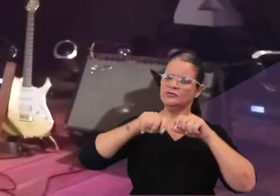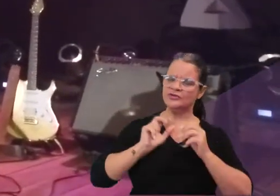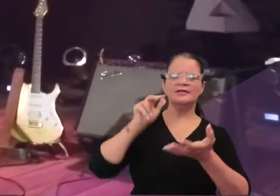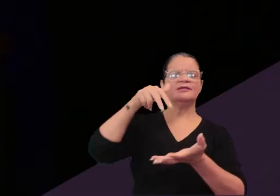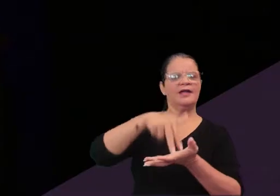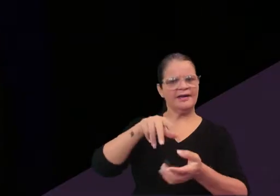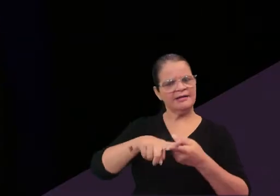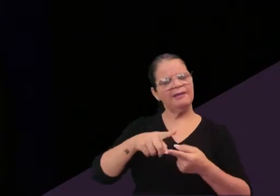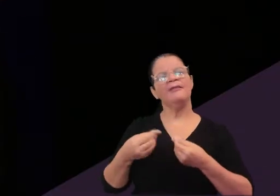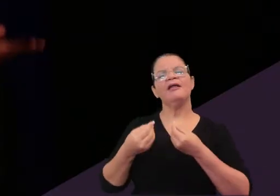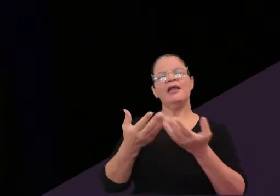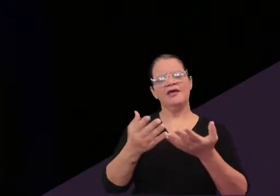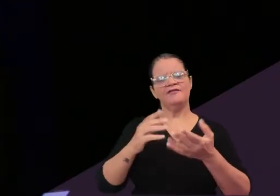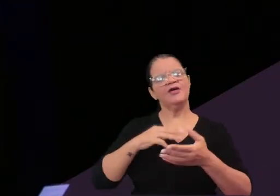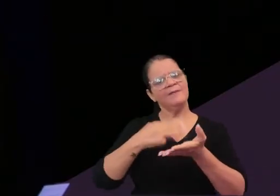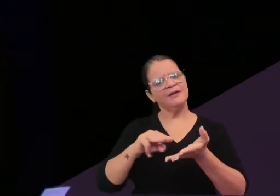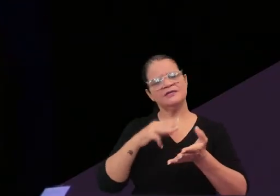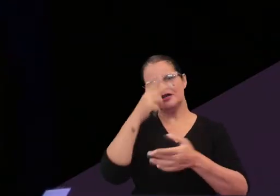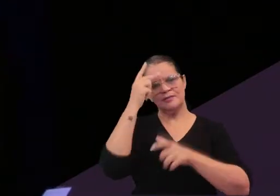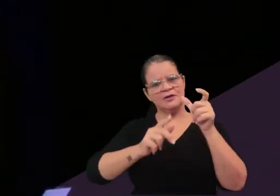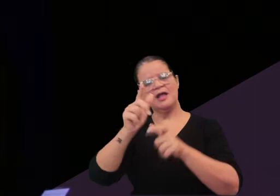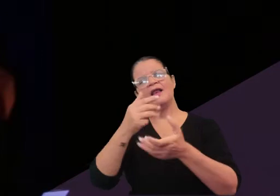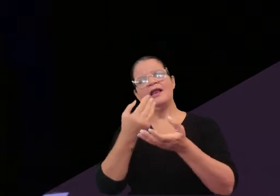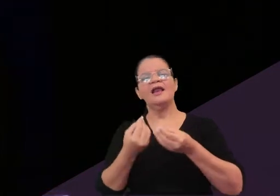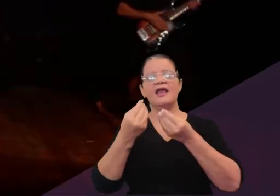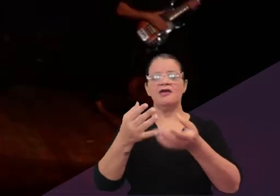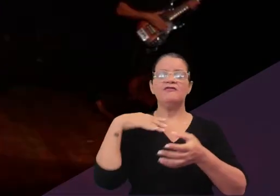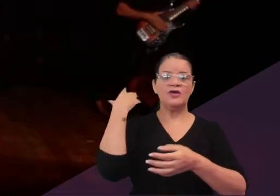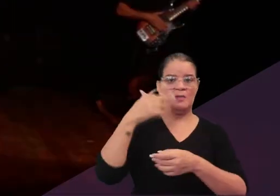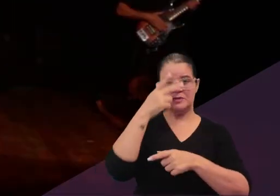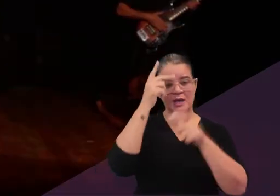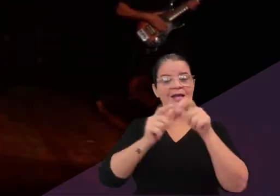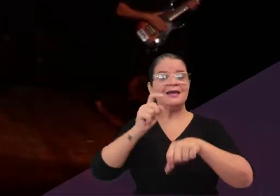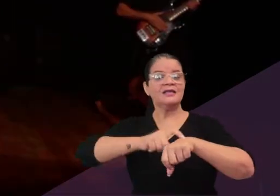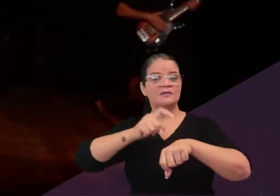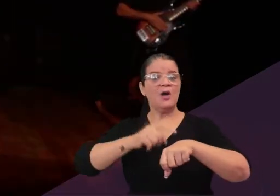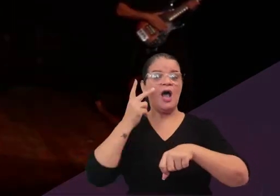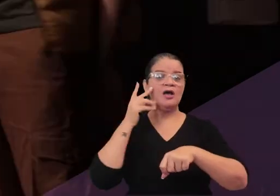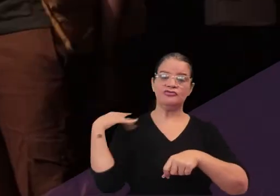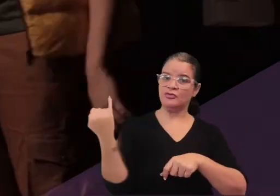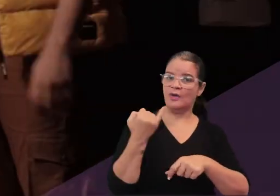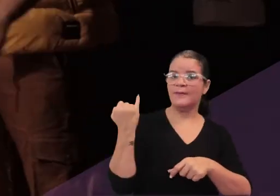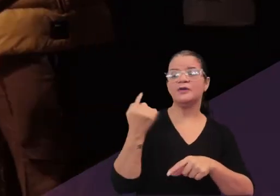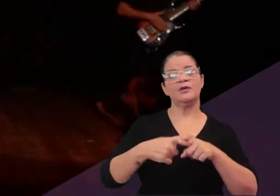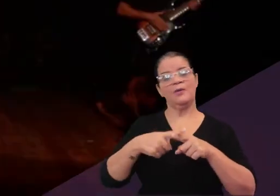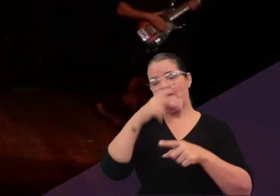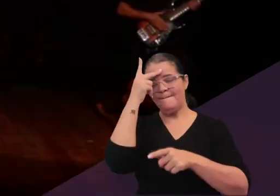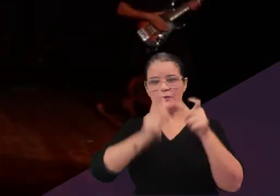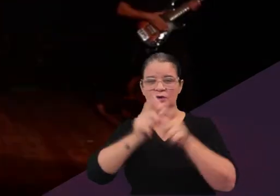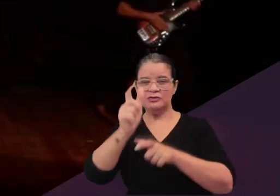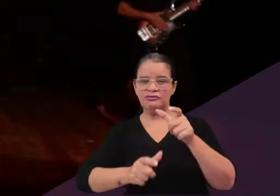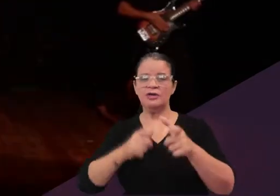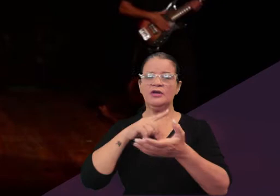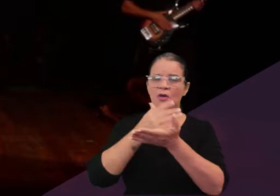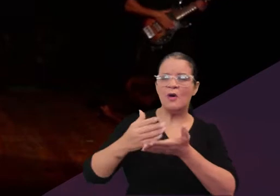a Mostra Amp por nos dar essa oportunidade de estar aqui também levando mais uma vez a nossa mensagem para as pessoas, levando música para as pessoas, que nesse